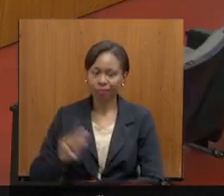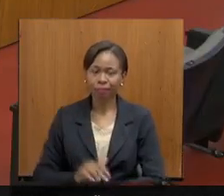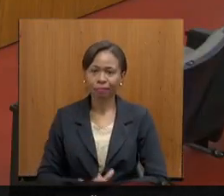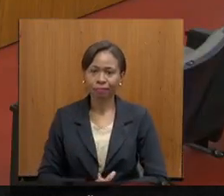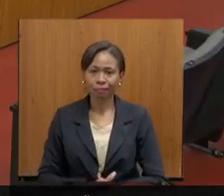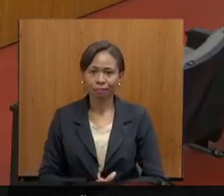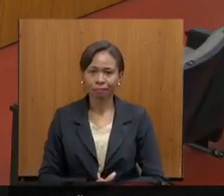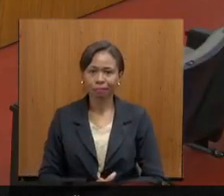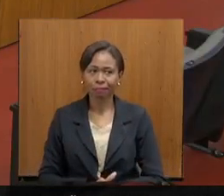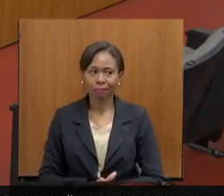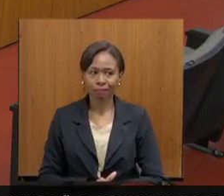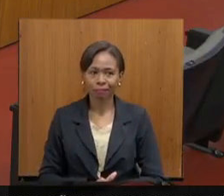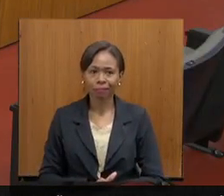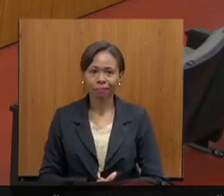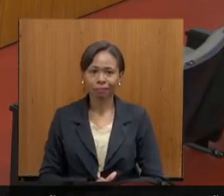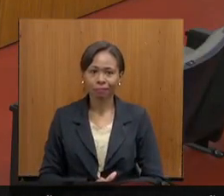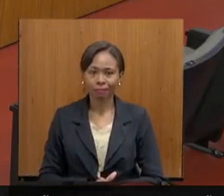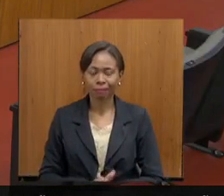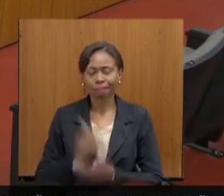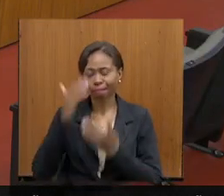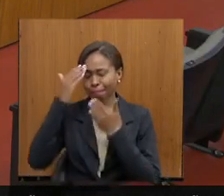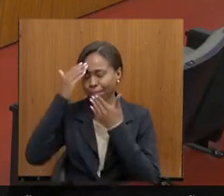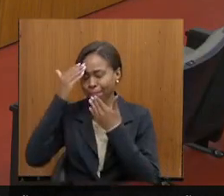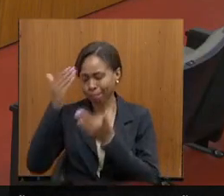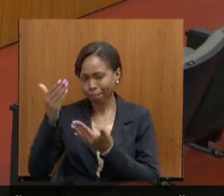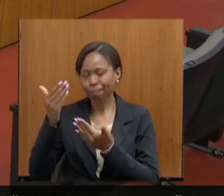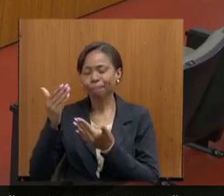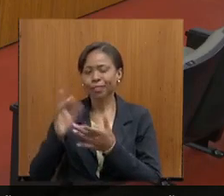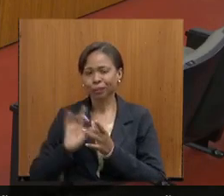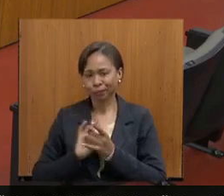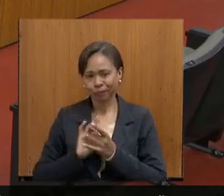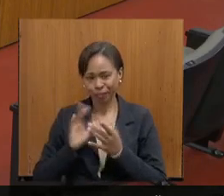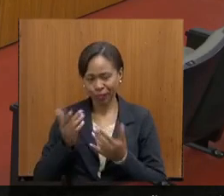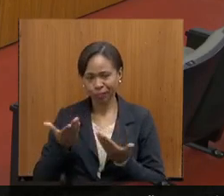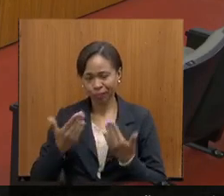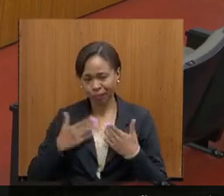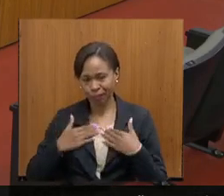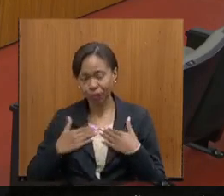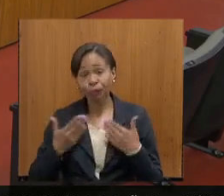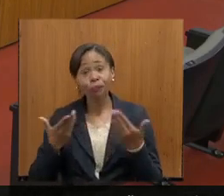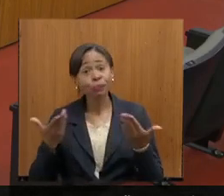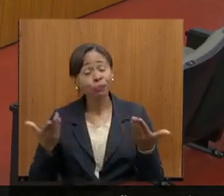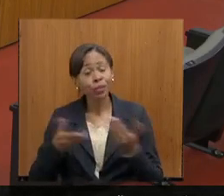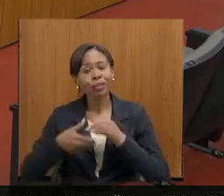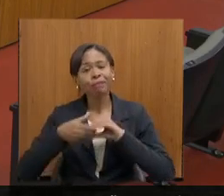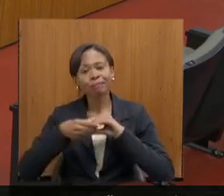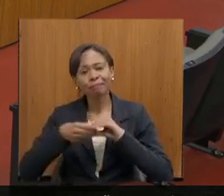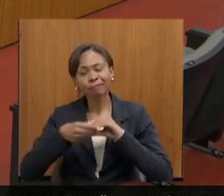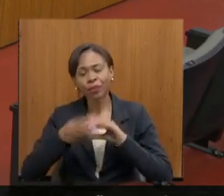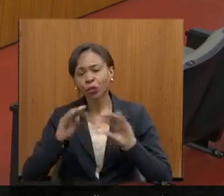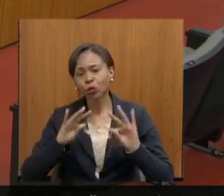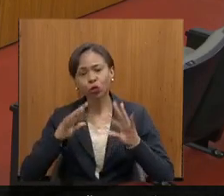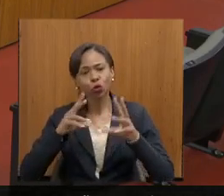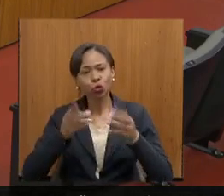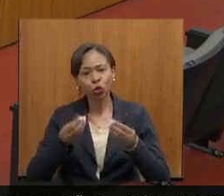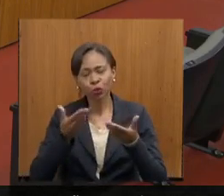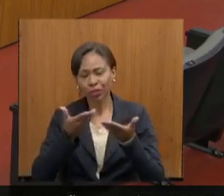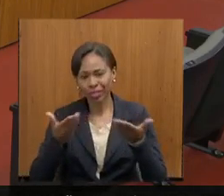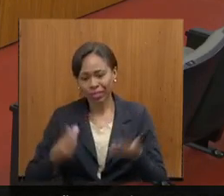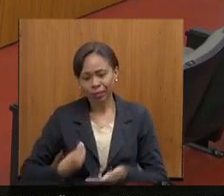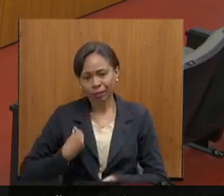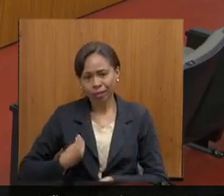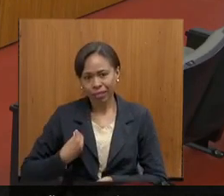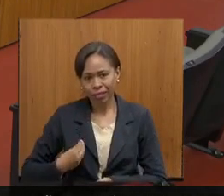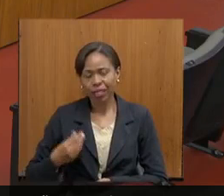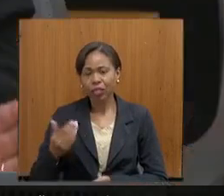Presidente Muito obrigado Deputado da Bia de ter procedido o seu lugar para mim quero comentar todos os presentes nosso